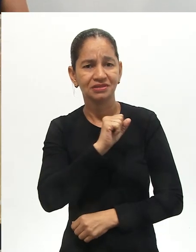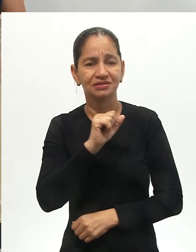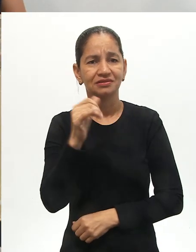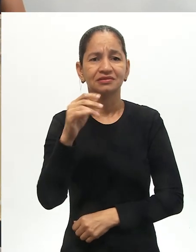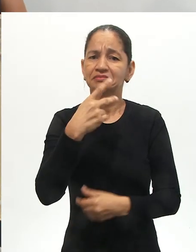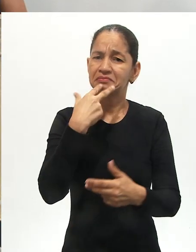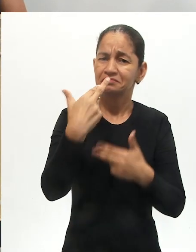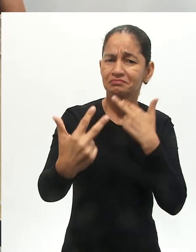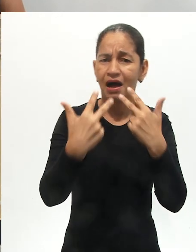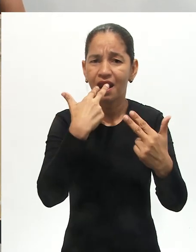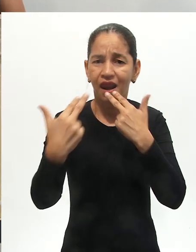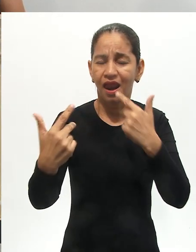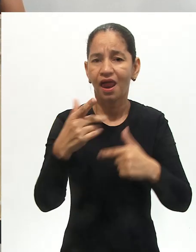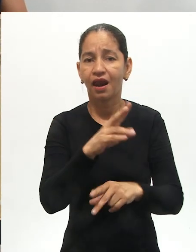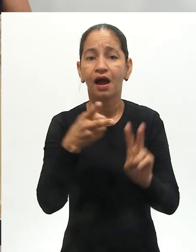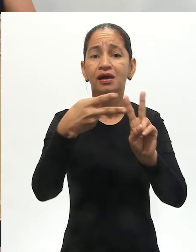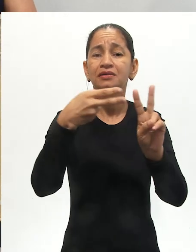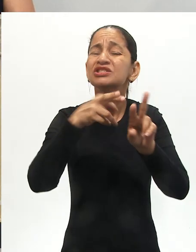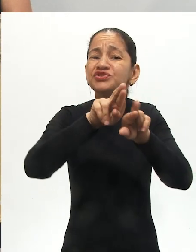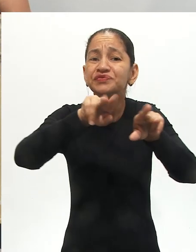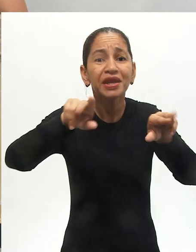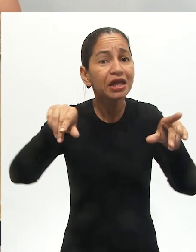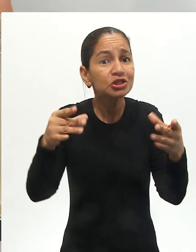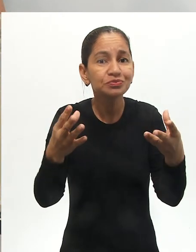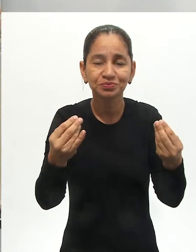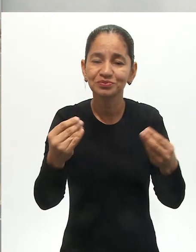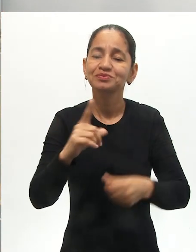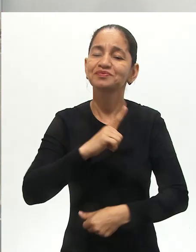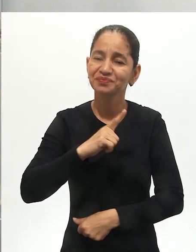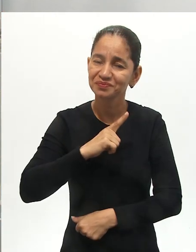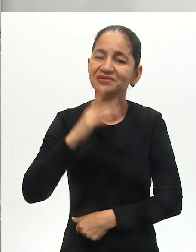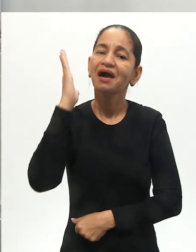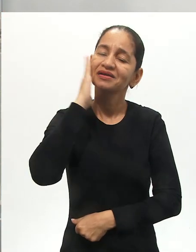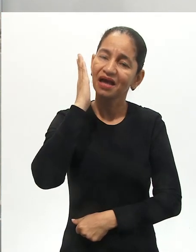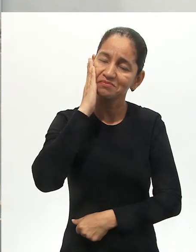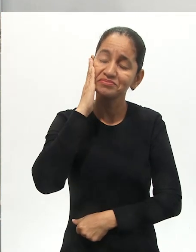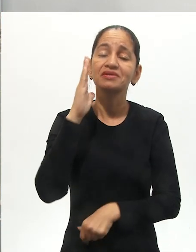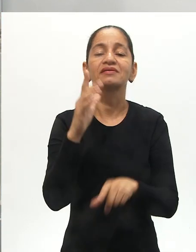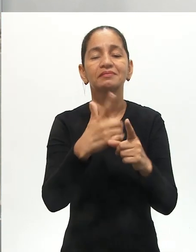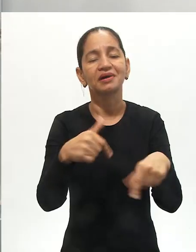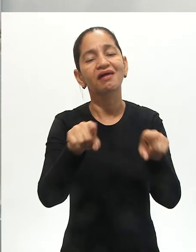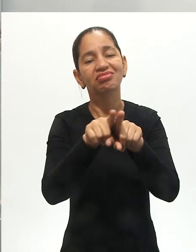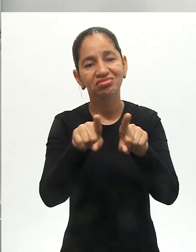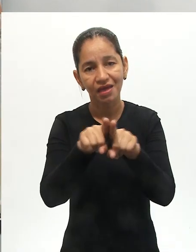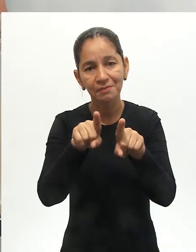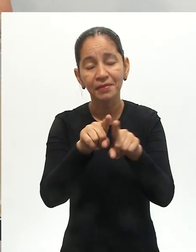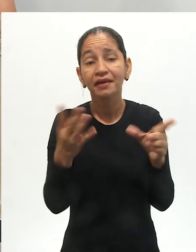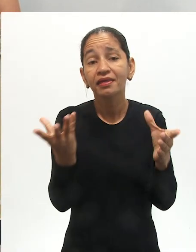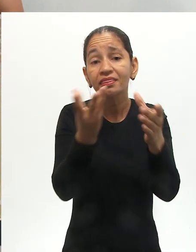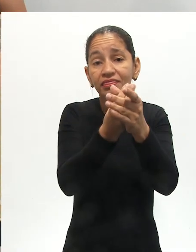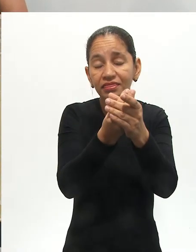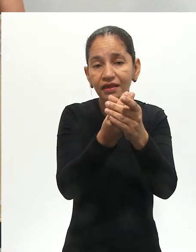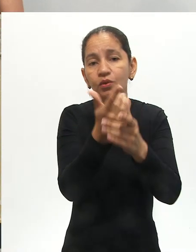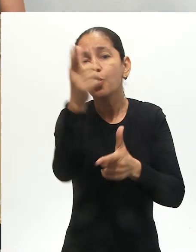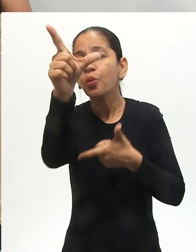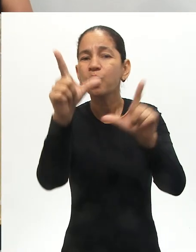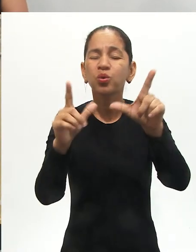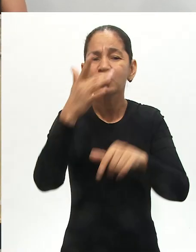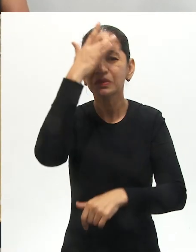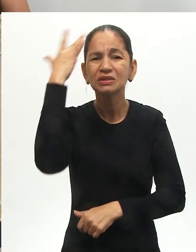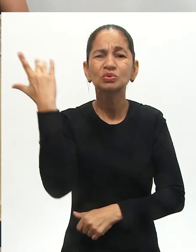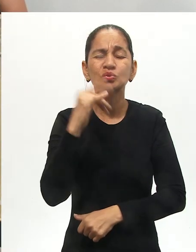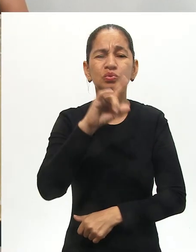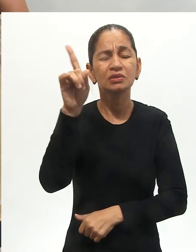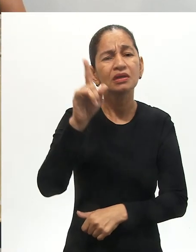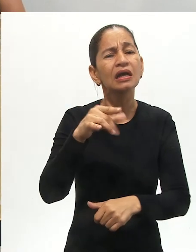com as populações locais. Esses colégios também abrigavam muitos órfãos portugueses